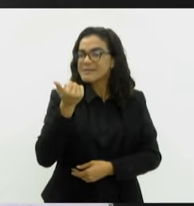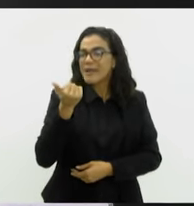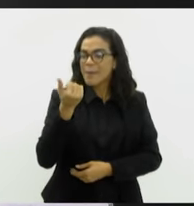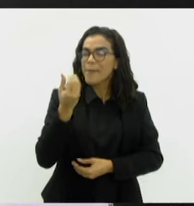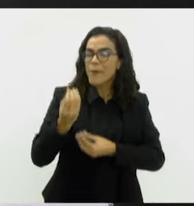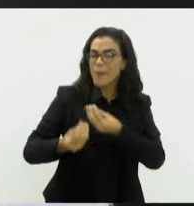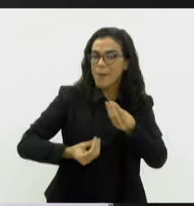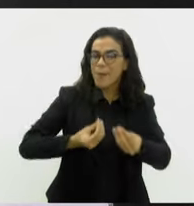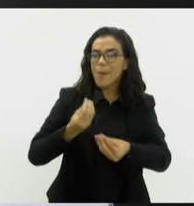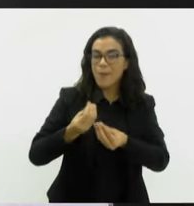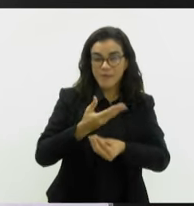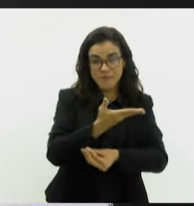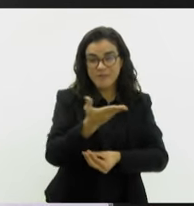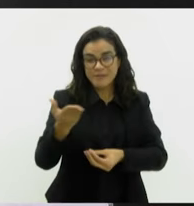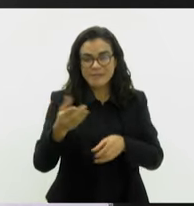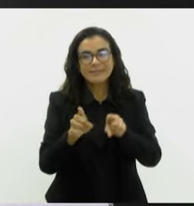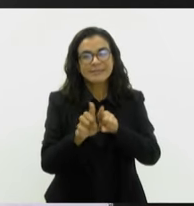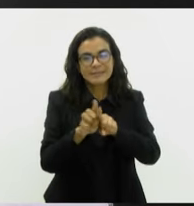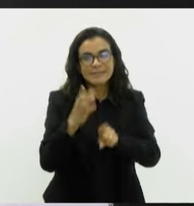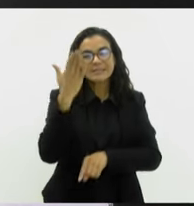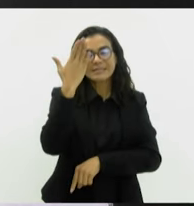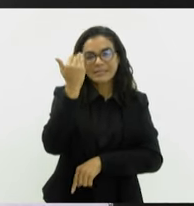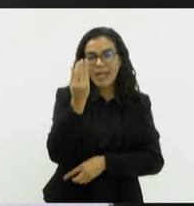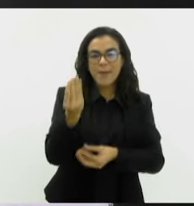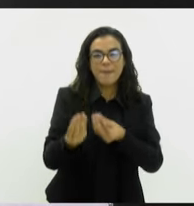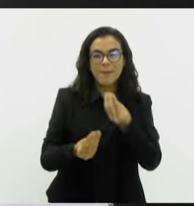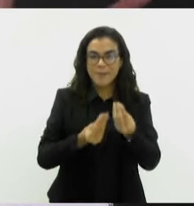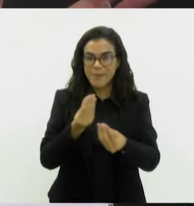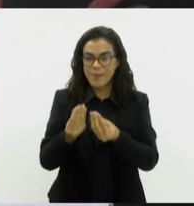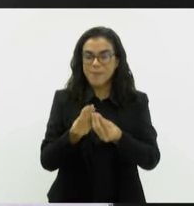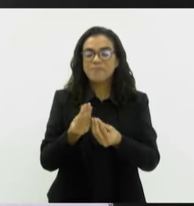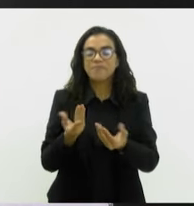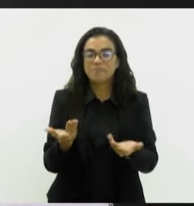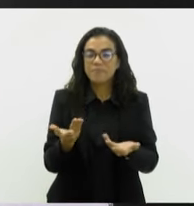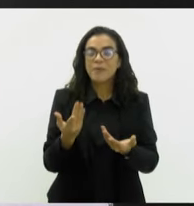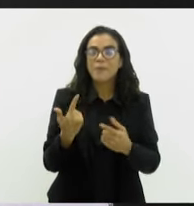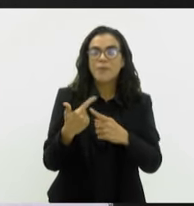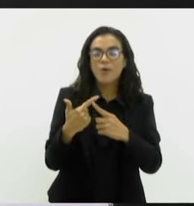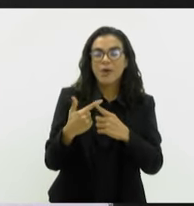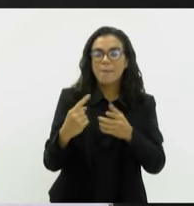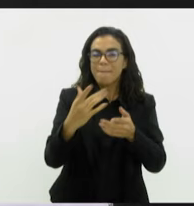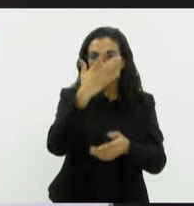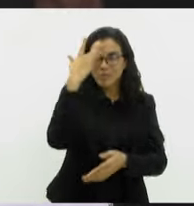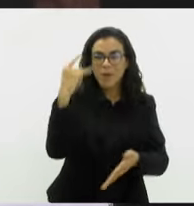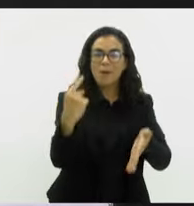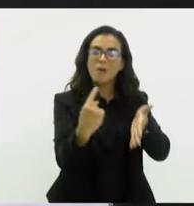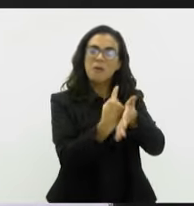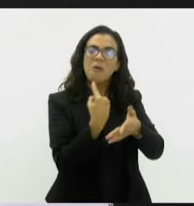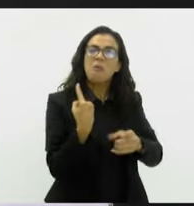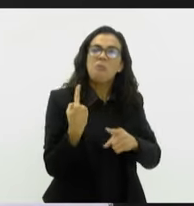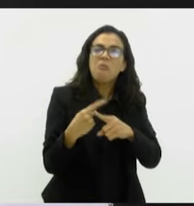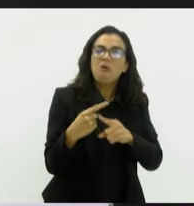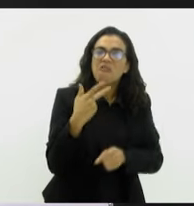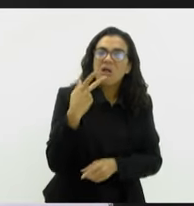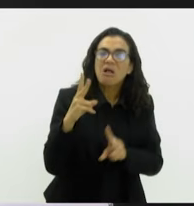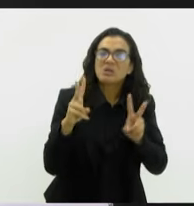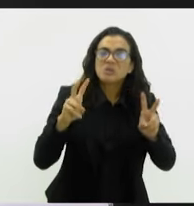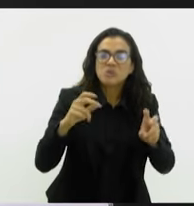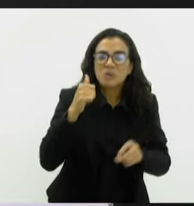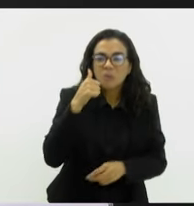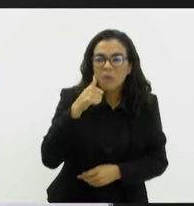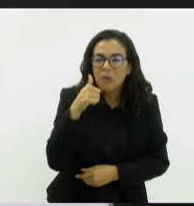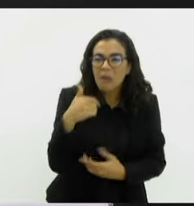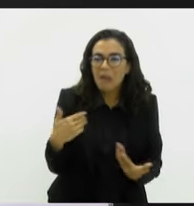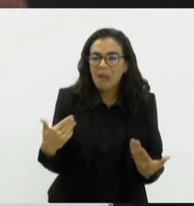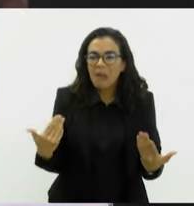assim como todas vocês eh com aquela pergunta que nos fazem Mas por que se fala tanto de mulher